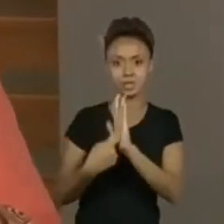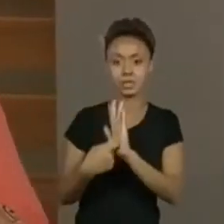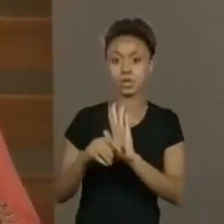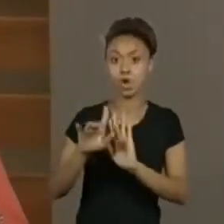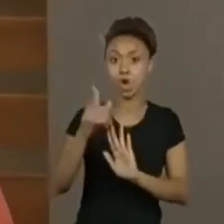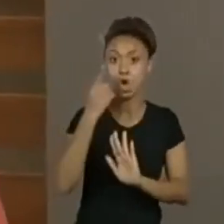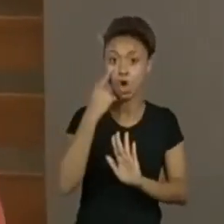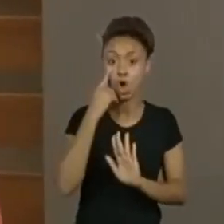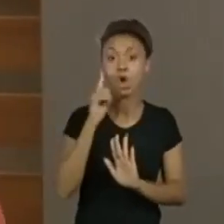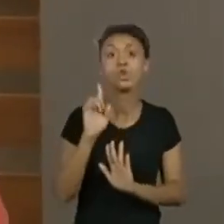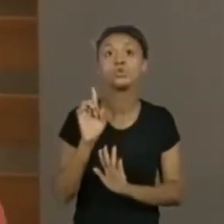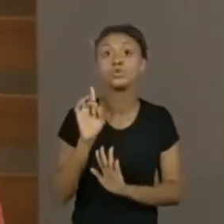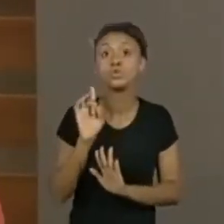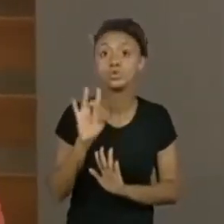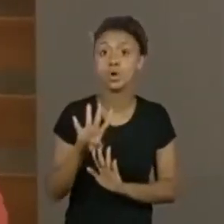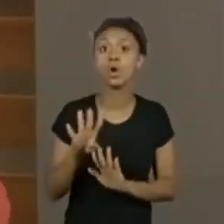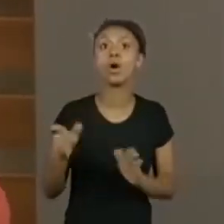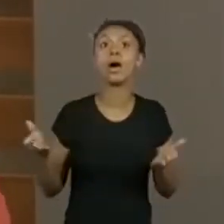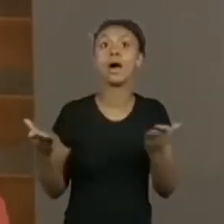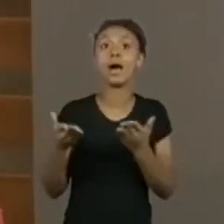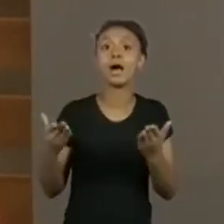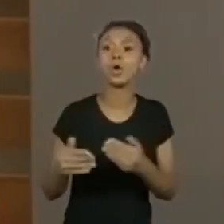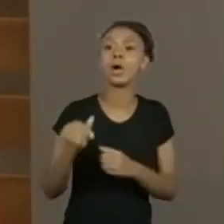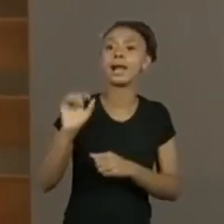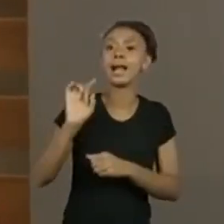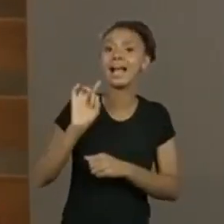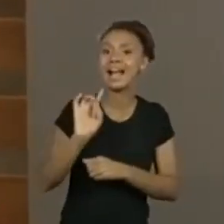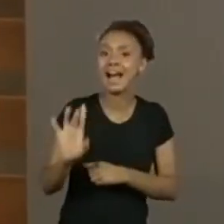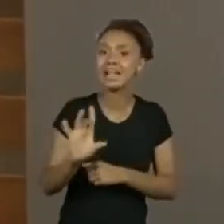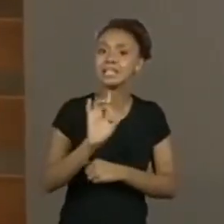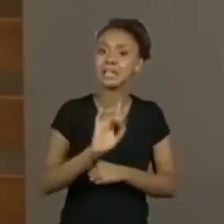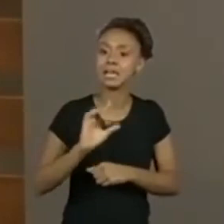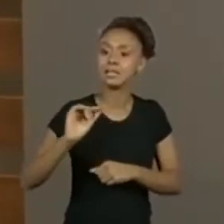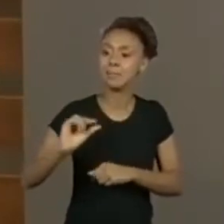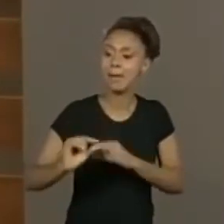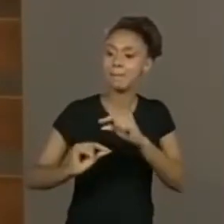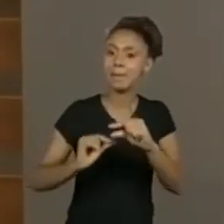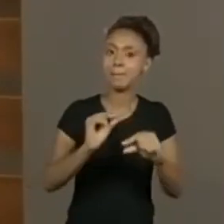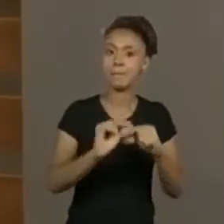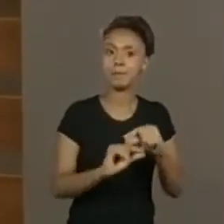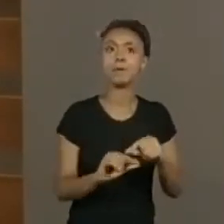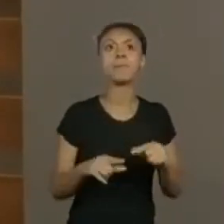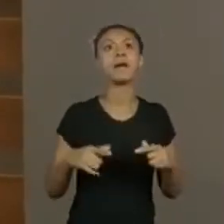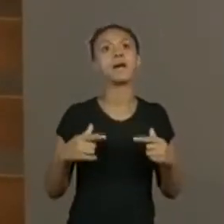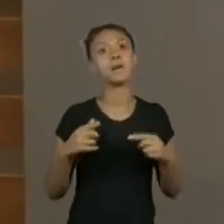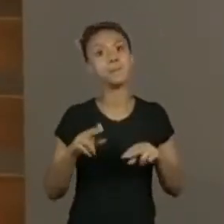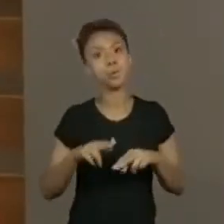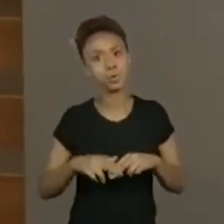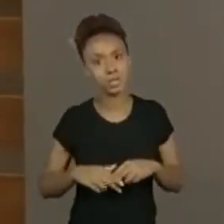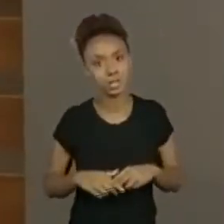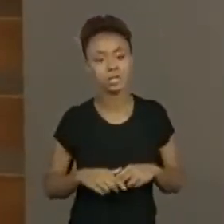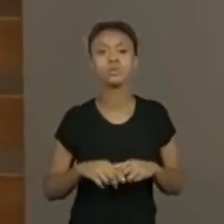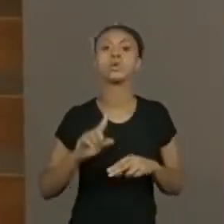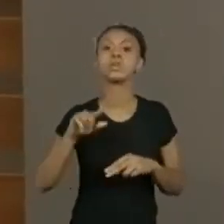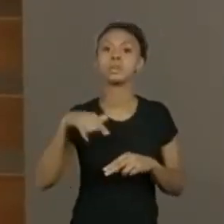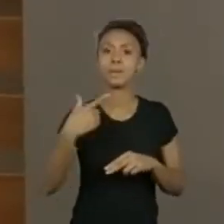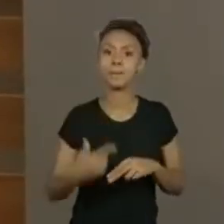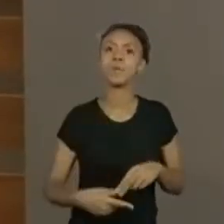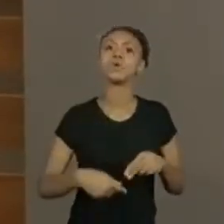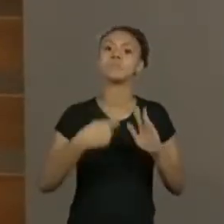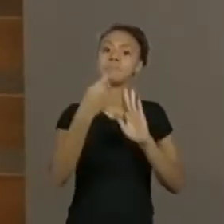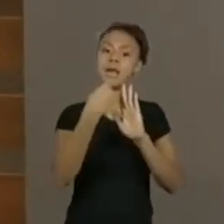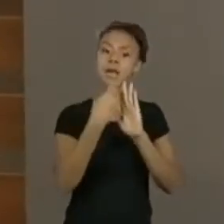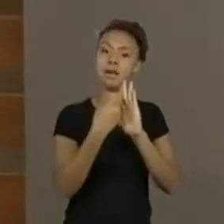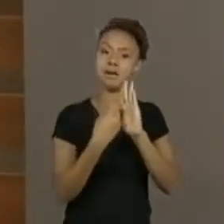momento, a gente só está fazendo o levantamento das passo a passo do que aconteceu. Para isso, a gente ter condições da gente depois